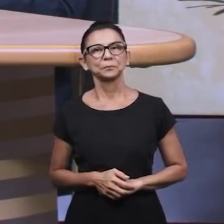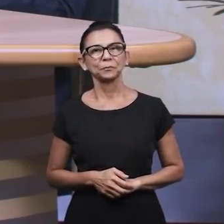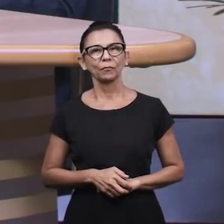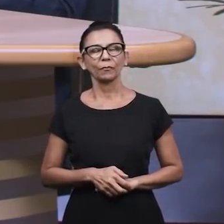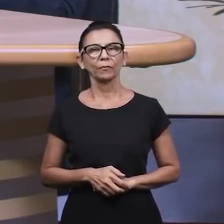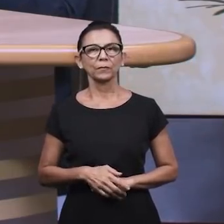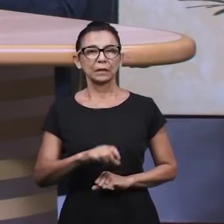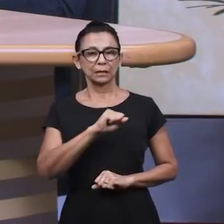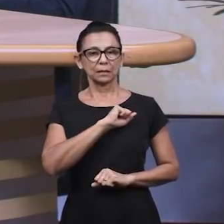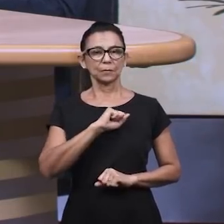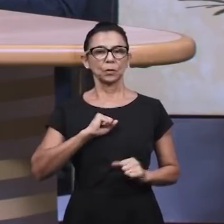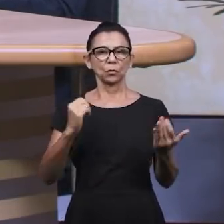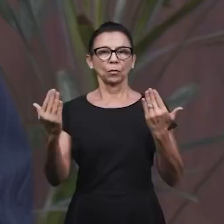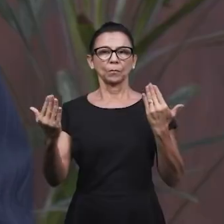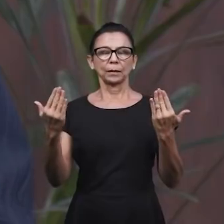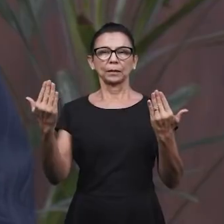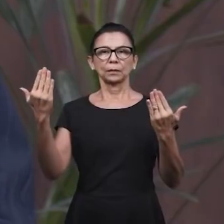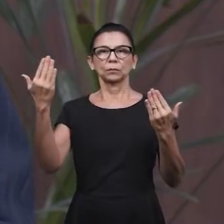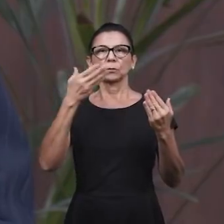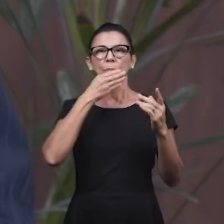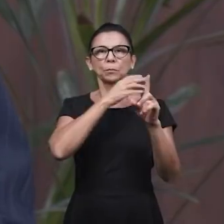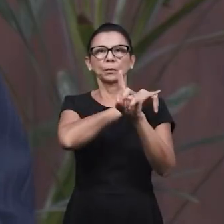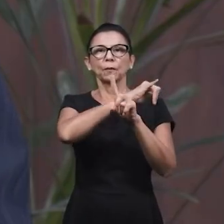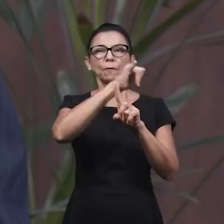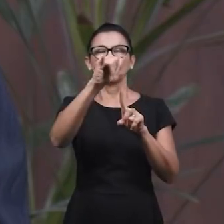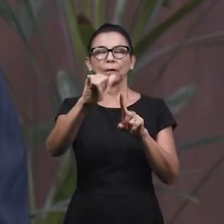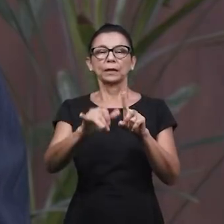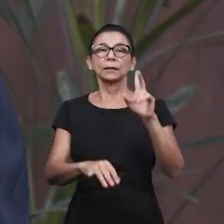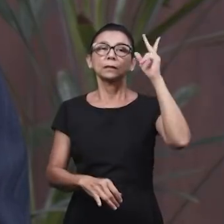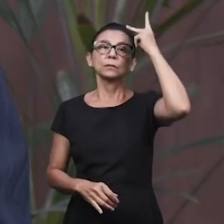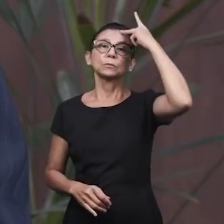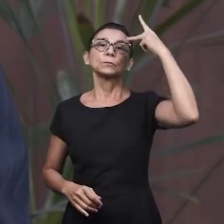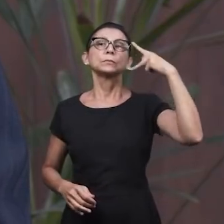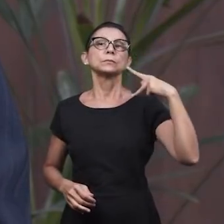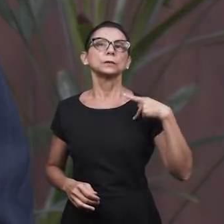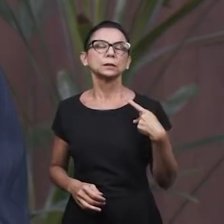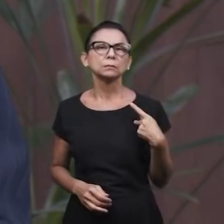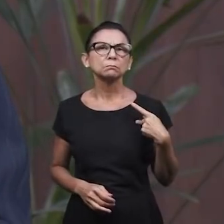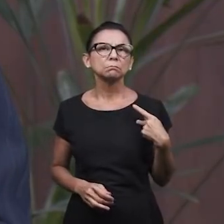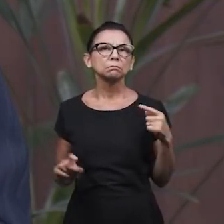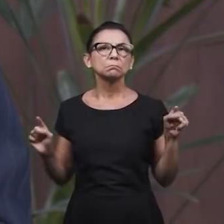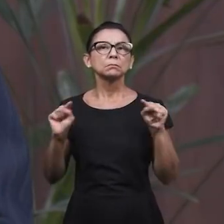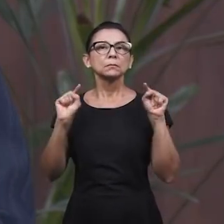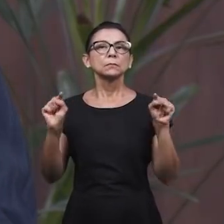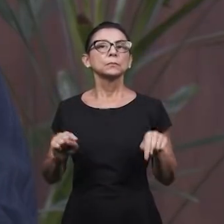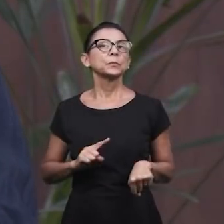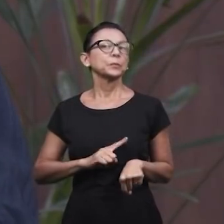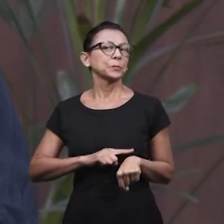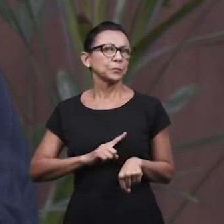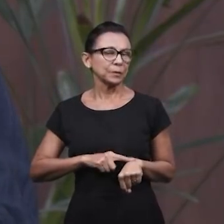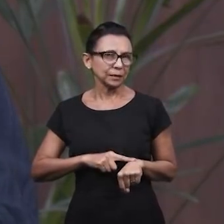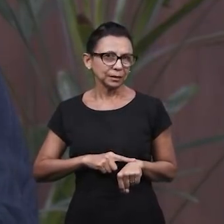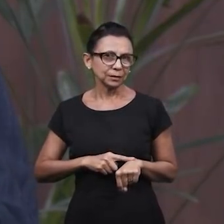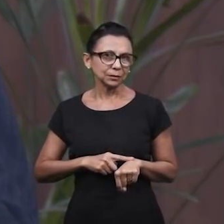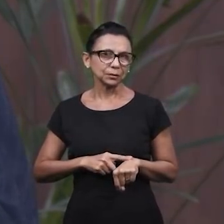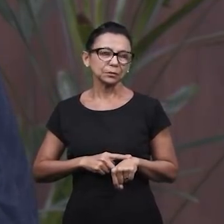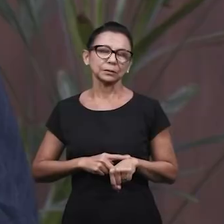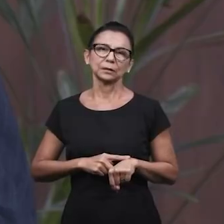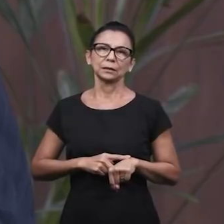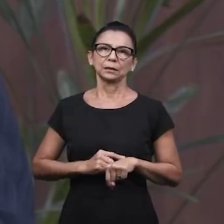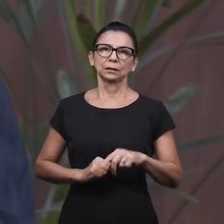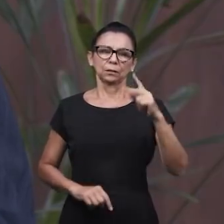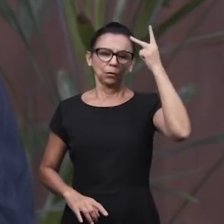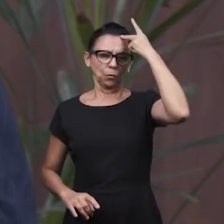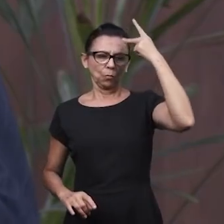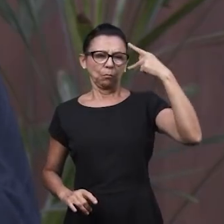profeta Samuel como profeta, mas também na condição de homem. Em que momento? O momento em que ele, na